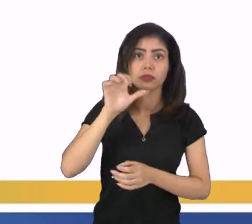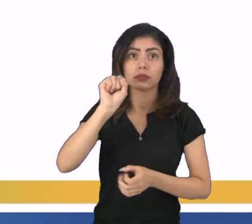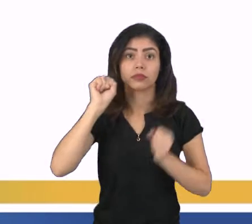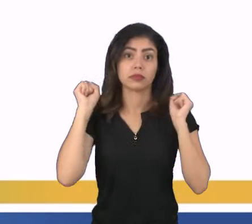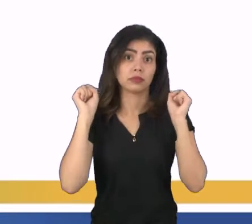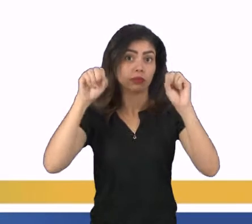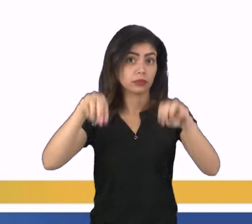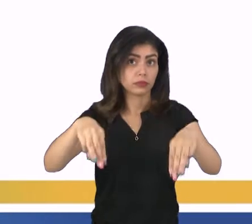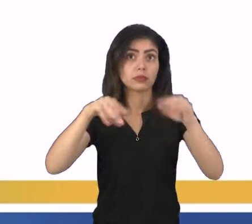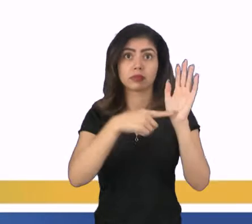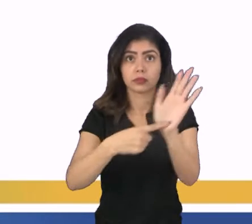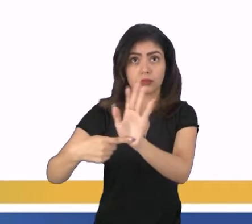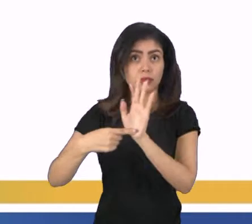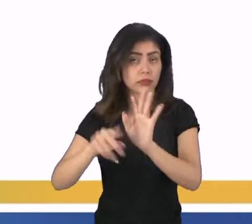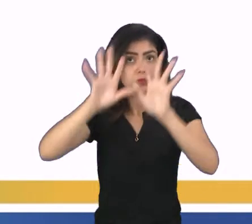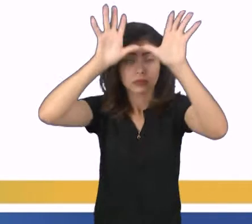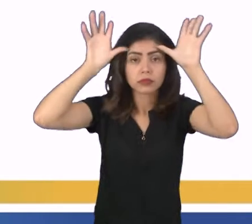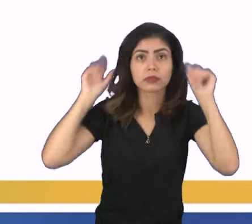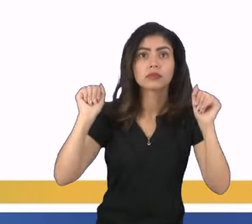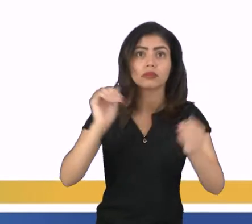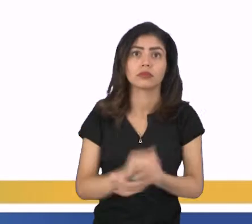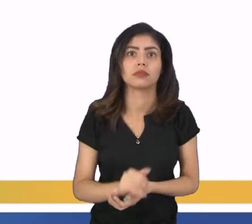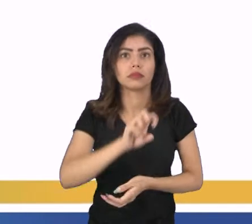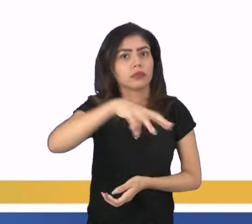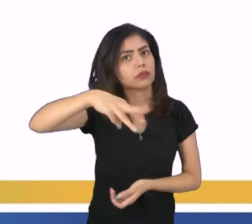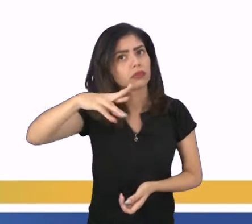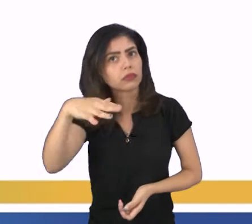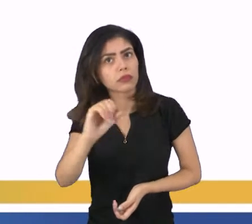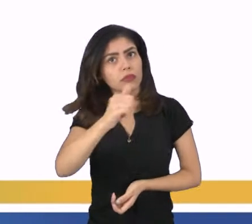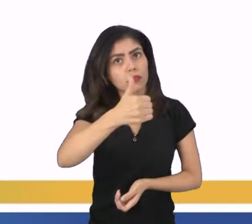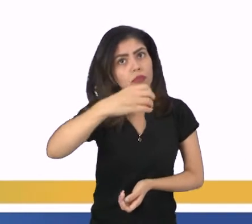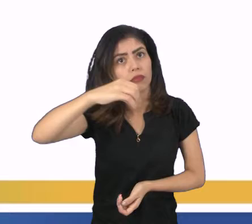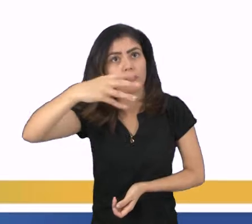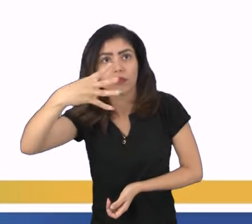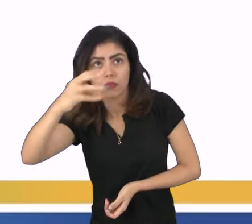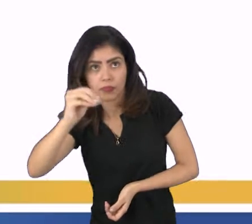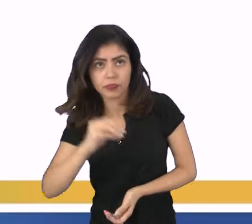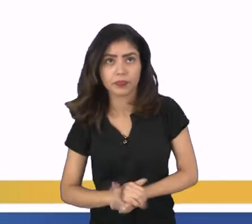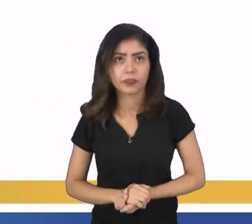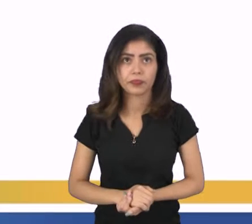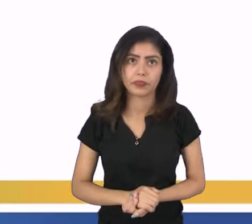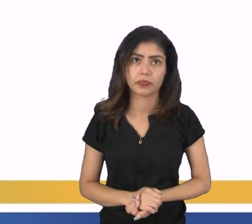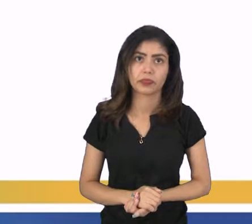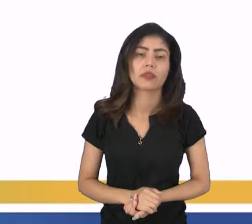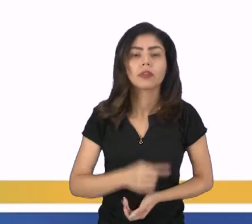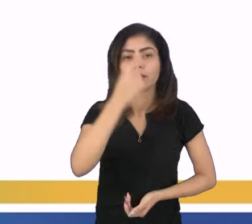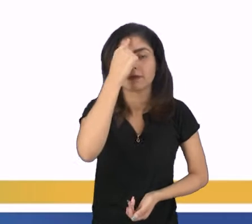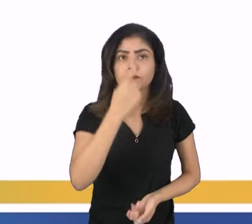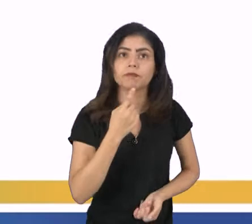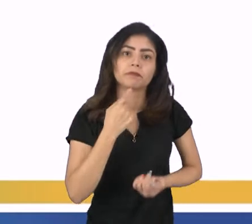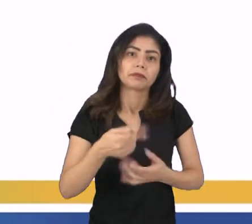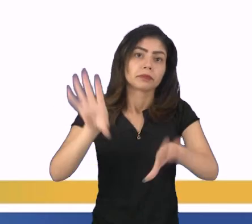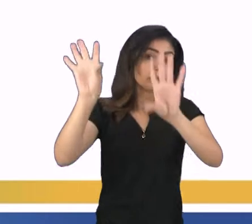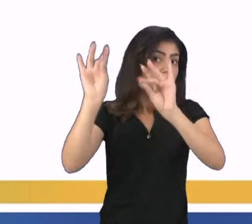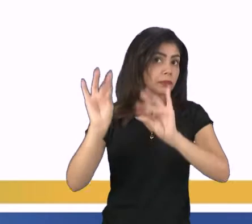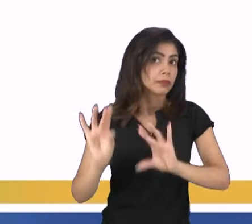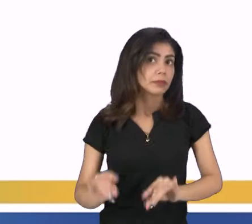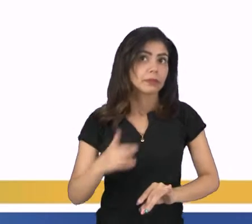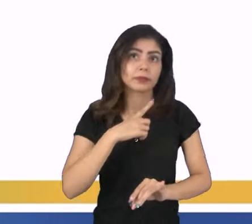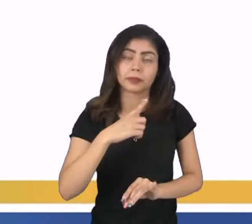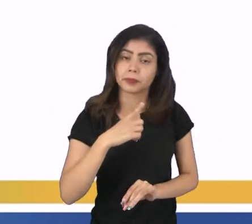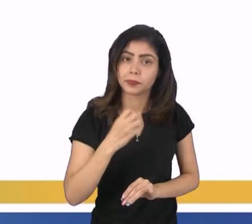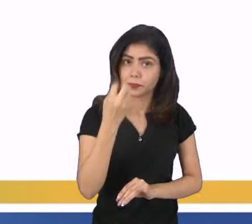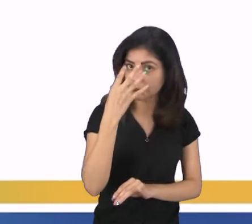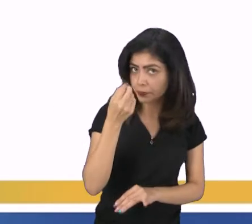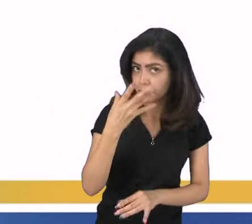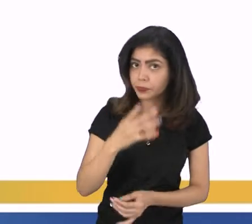4 de março de 1940. Vai prestando atenção aí nessas imagens. Olha os detalhes que tem